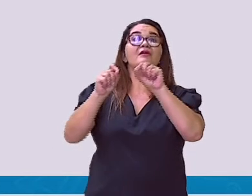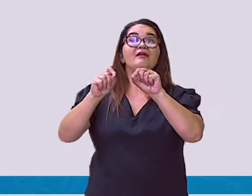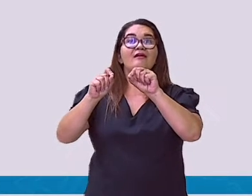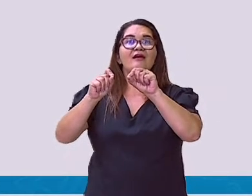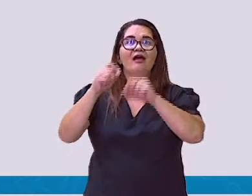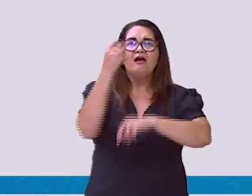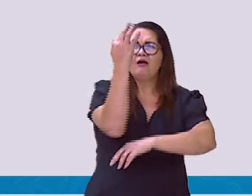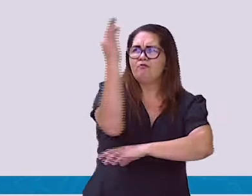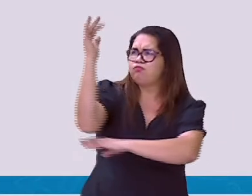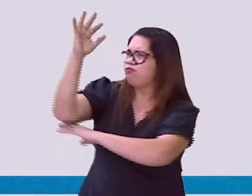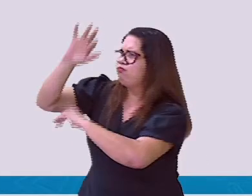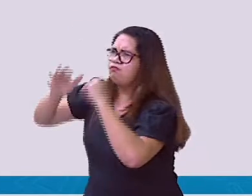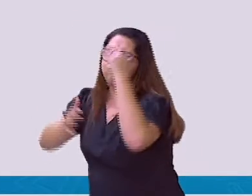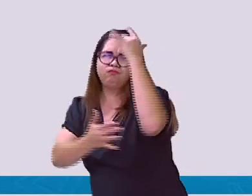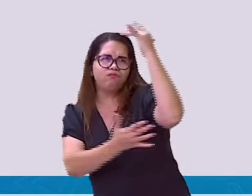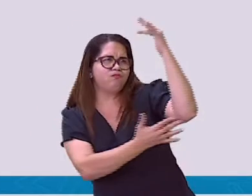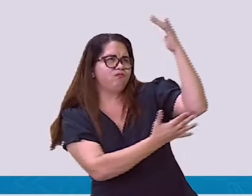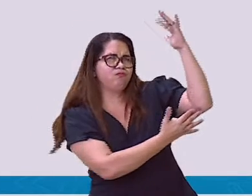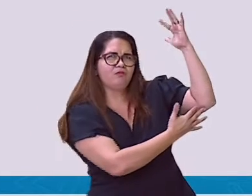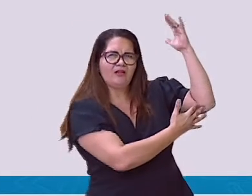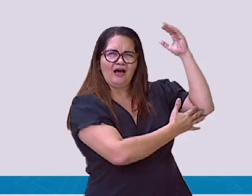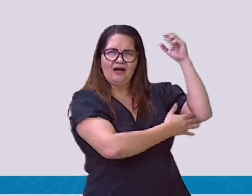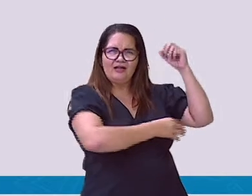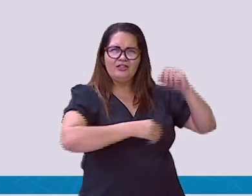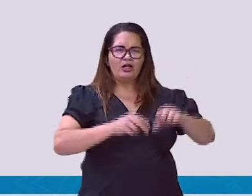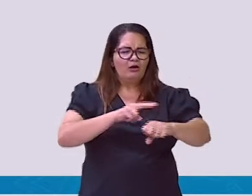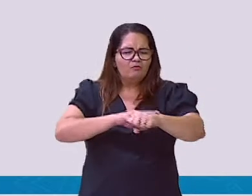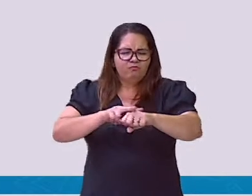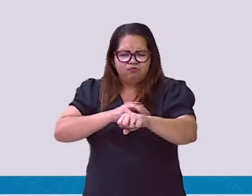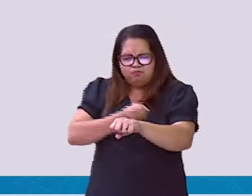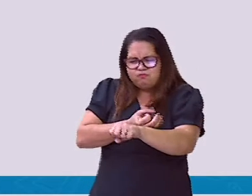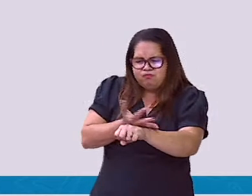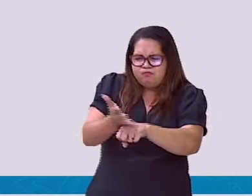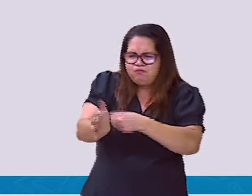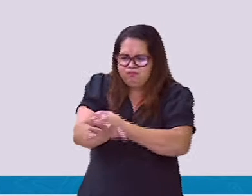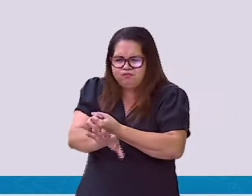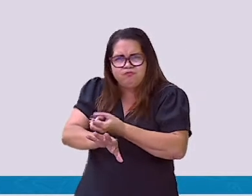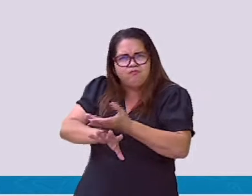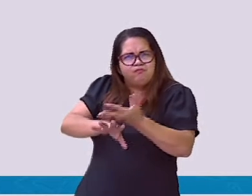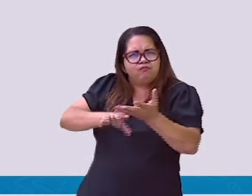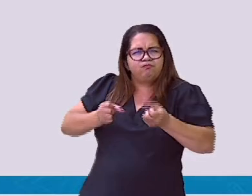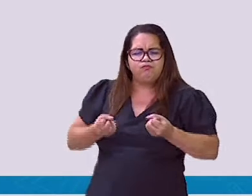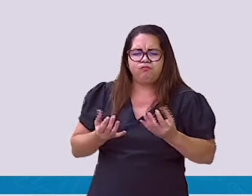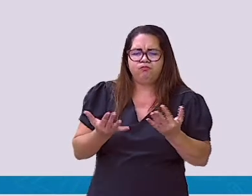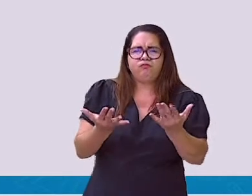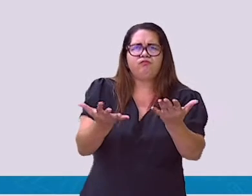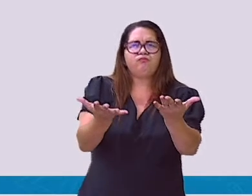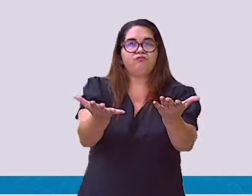diversidade muito grande nesse continente.